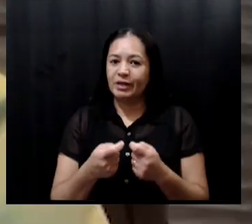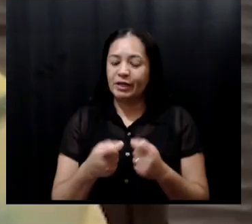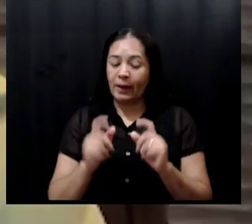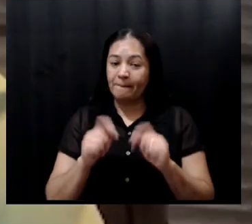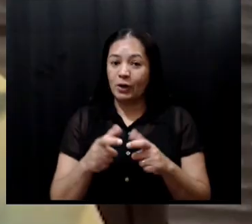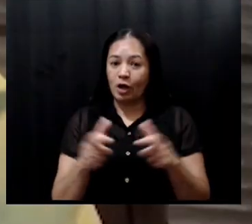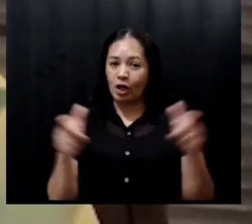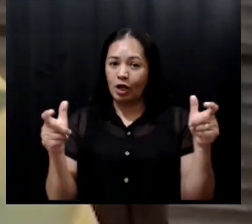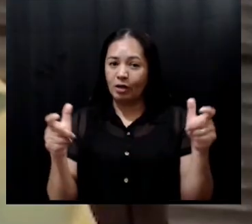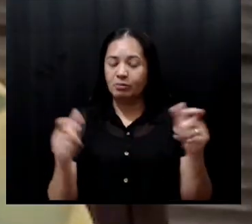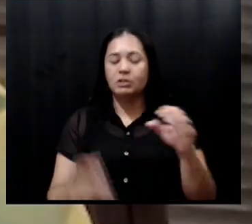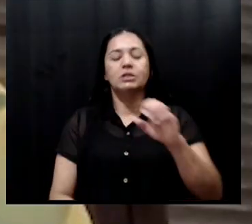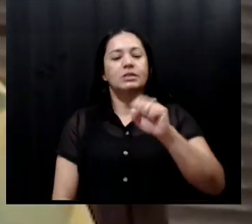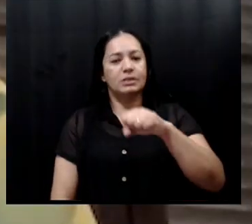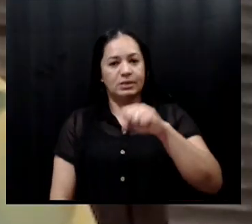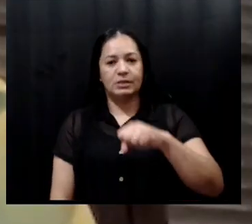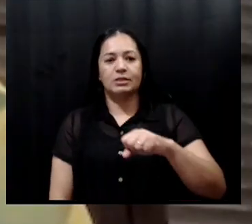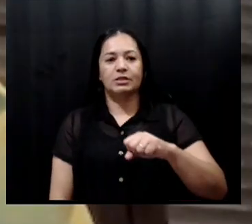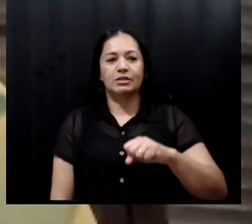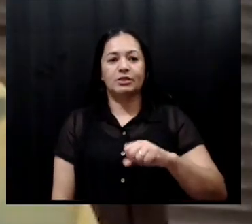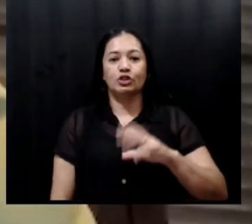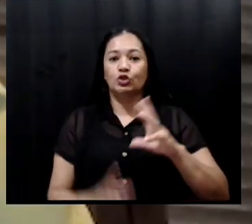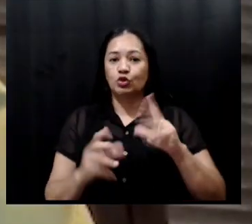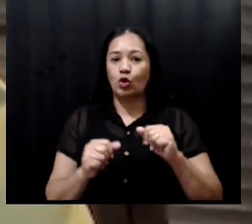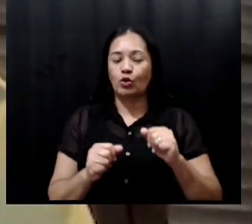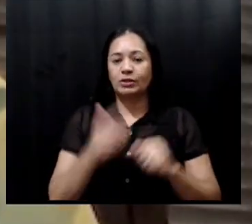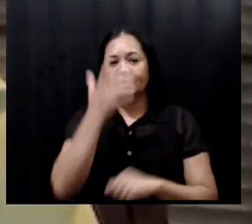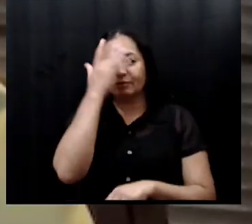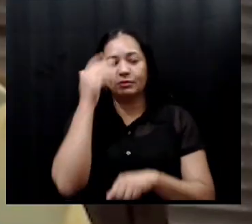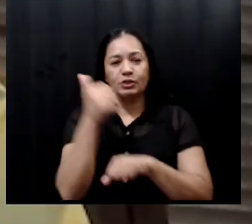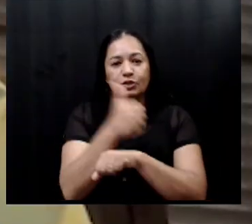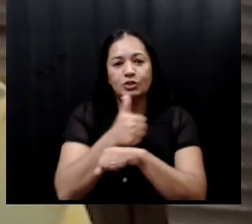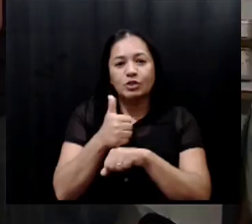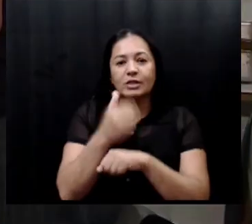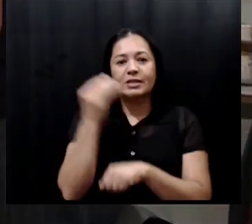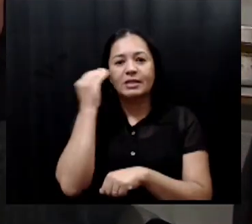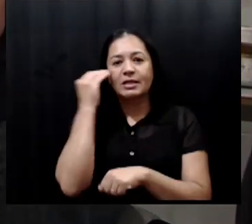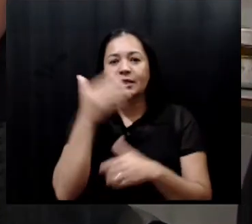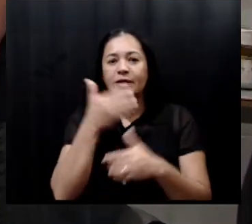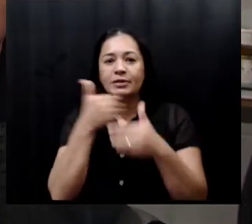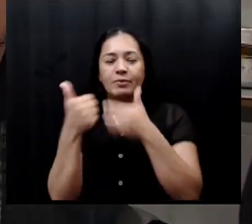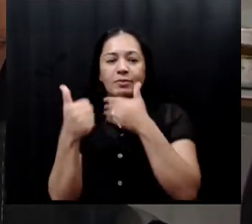tende a crescer. Tá todo mundo se aperfeiçoando, tentando melhorar e vender mais.